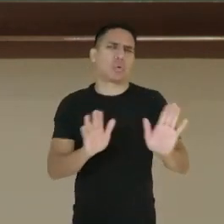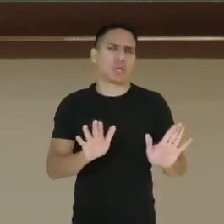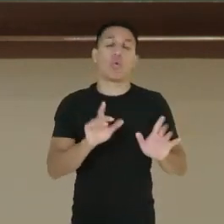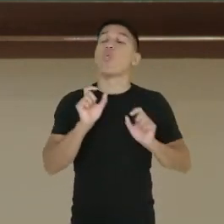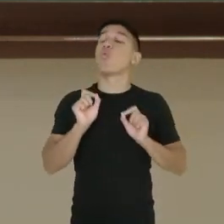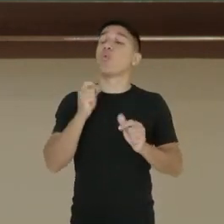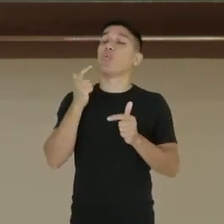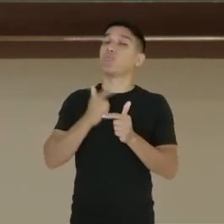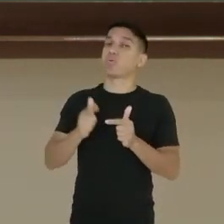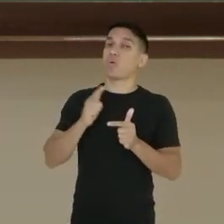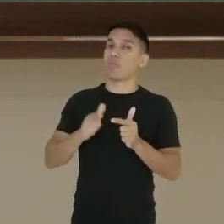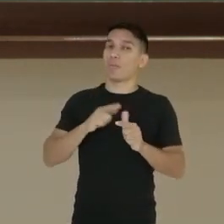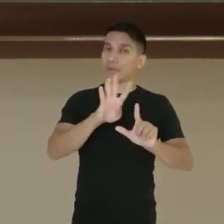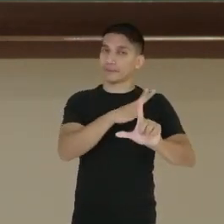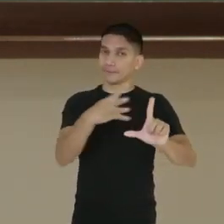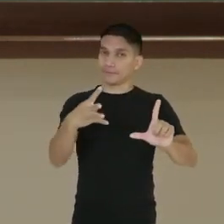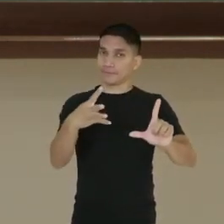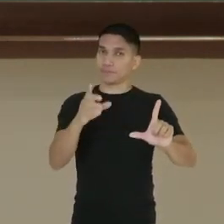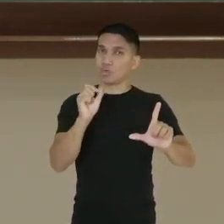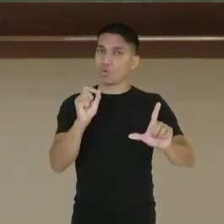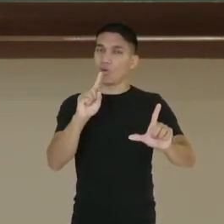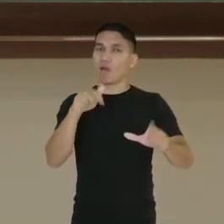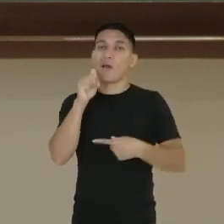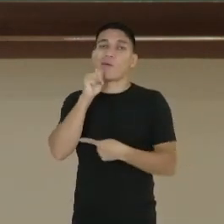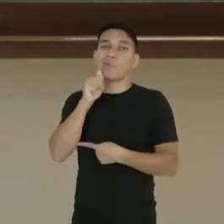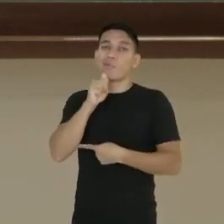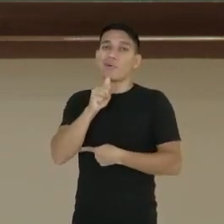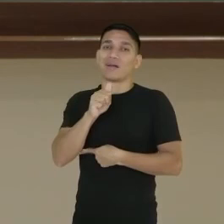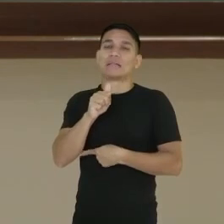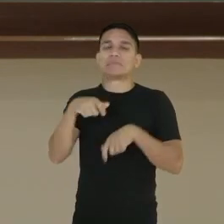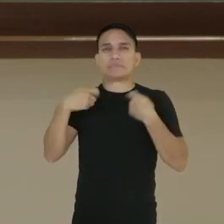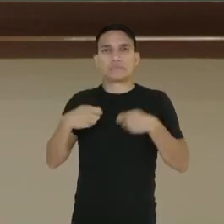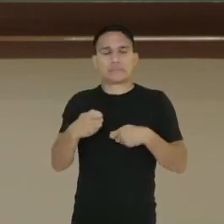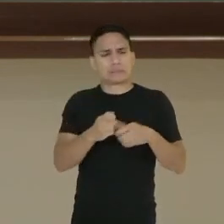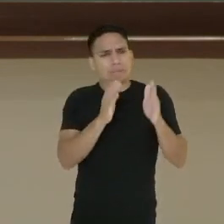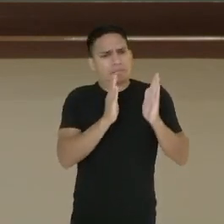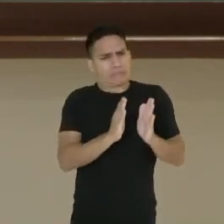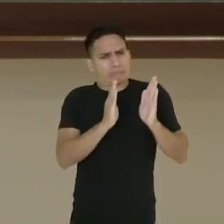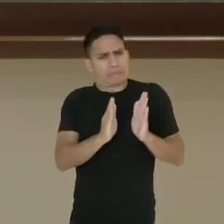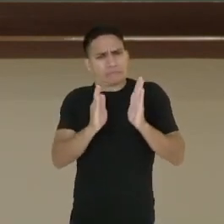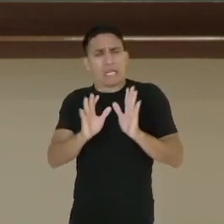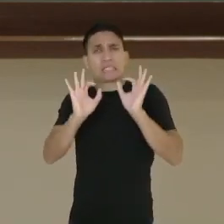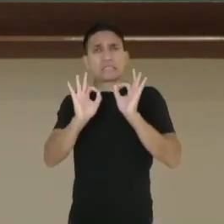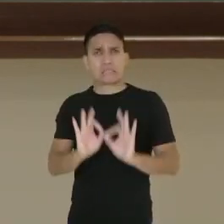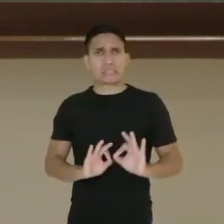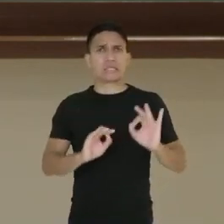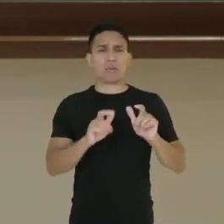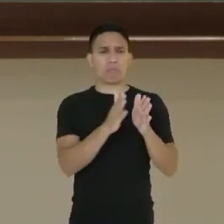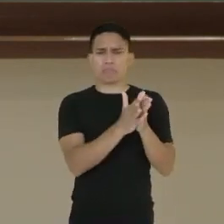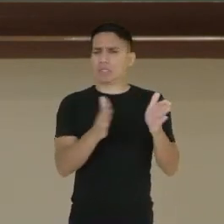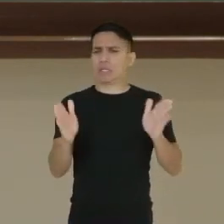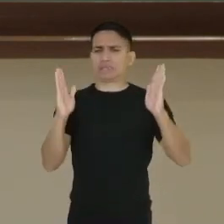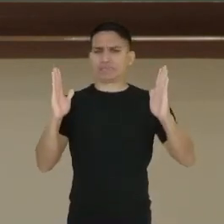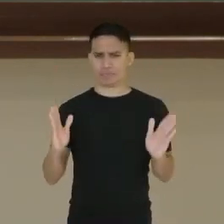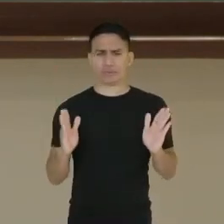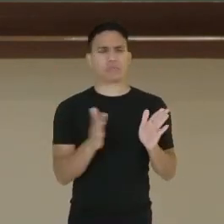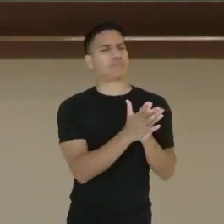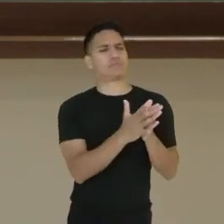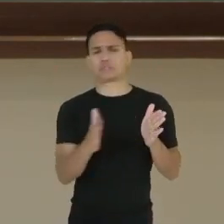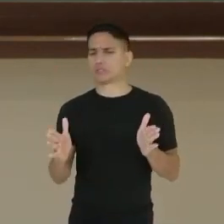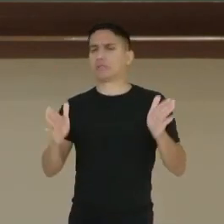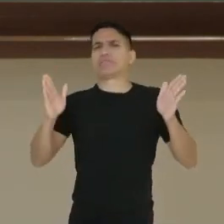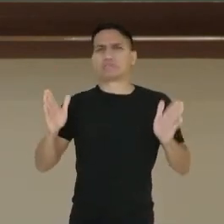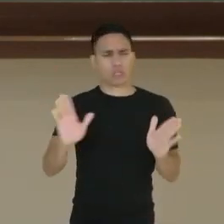o problema da tabelinha? A mulher tem que ser extremamente regulada. Qualquer alteração